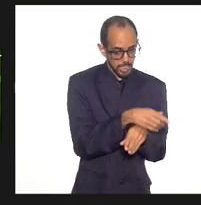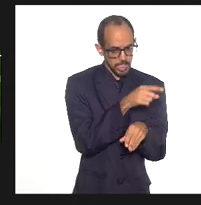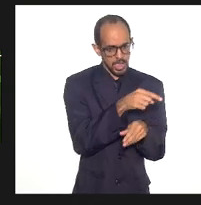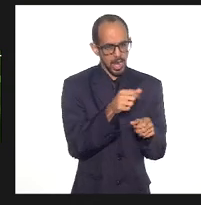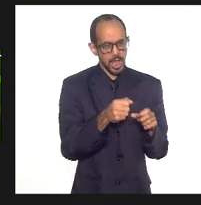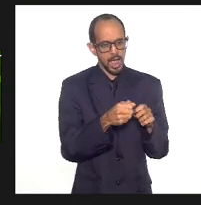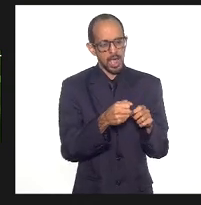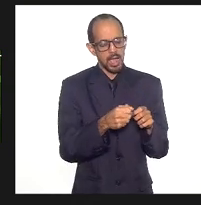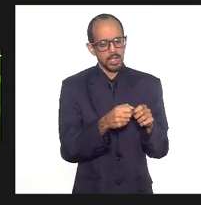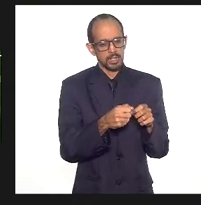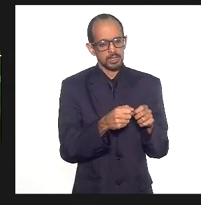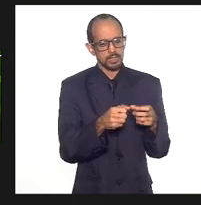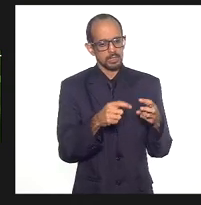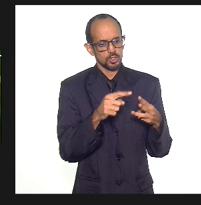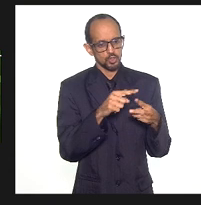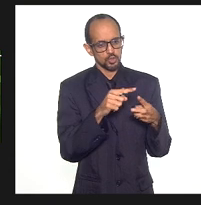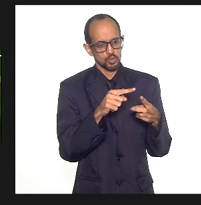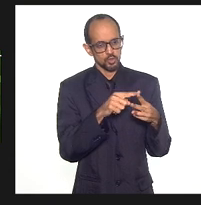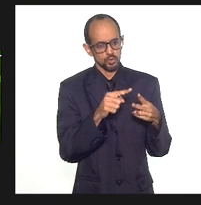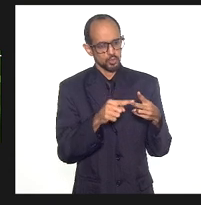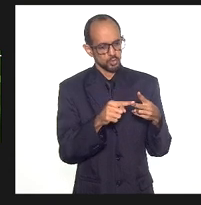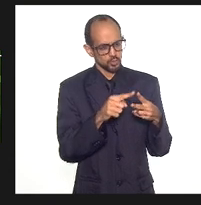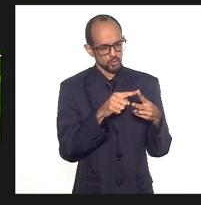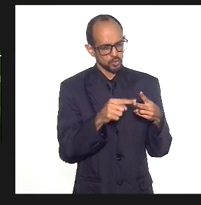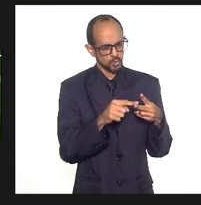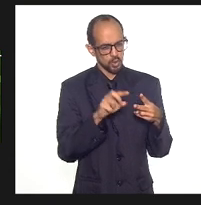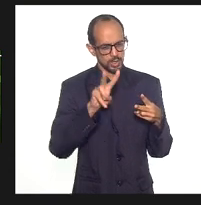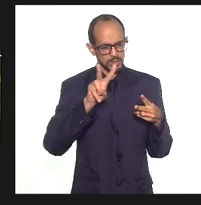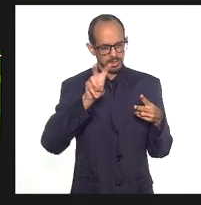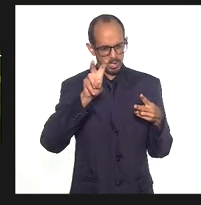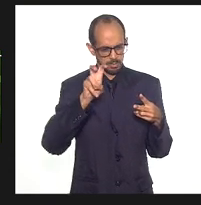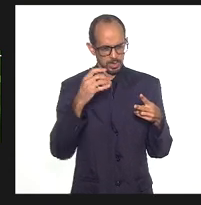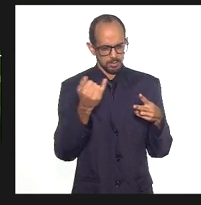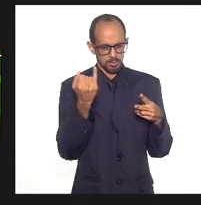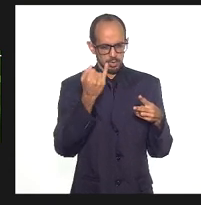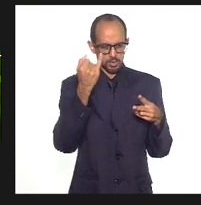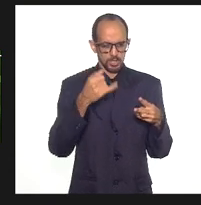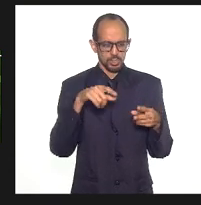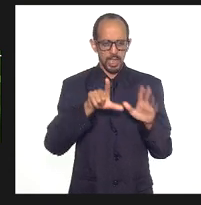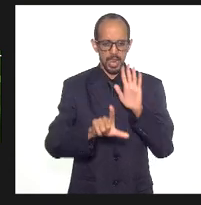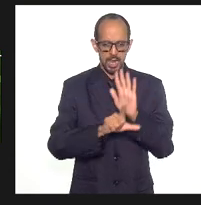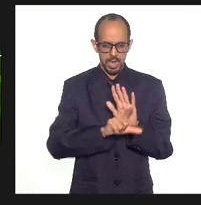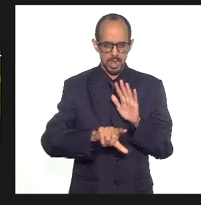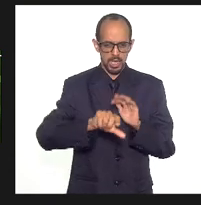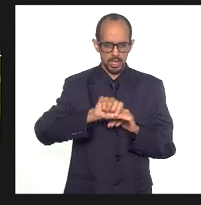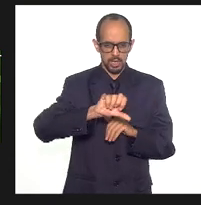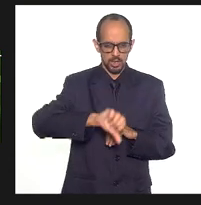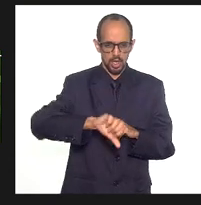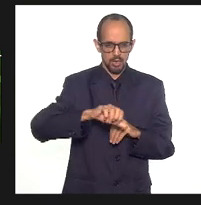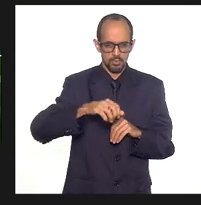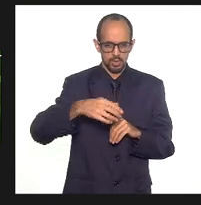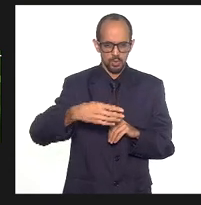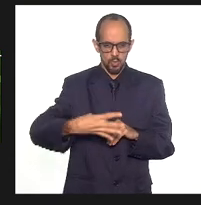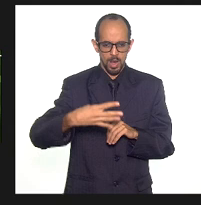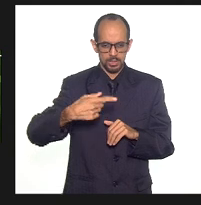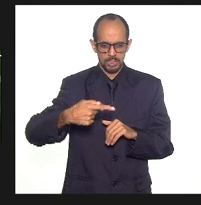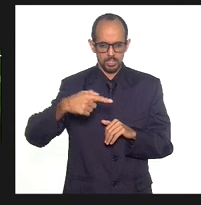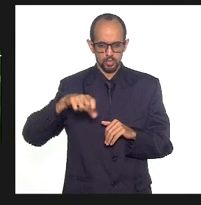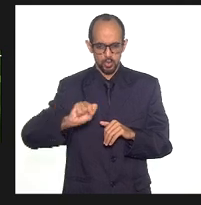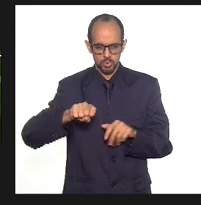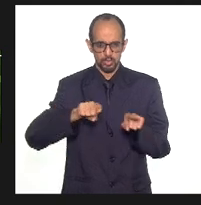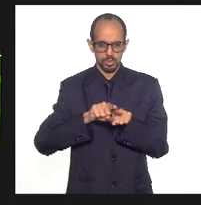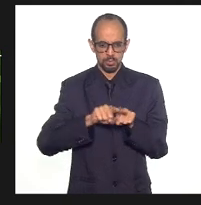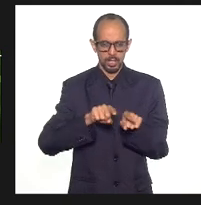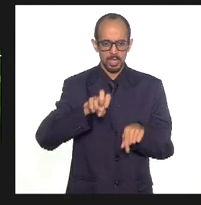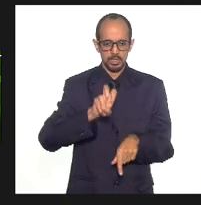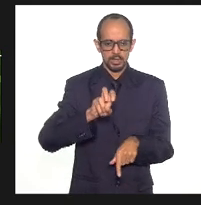dois temas que são importantíssimos, da Lei 9478 e da 5139,